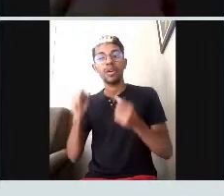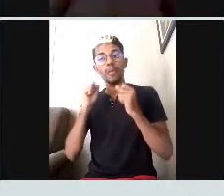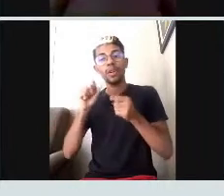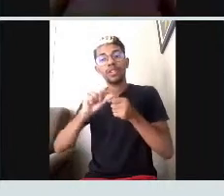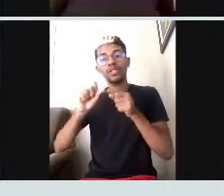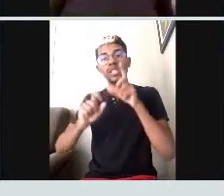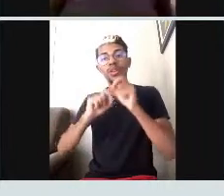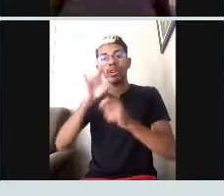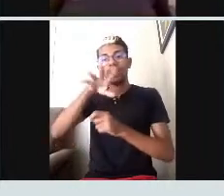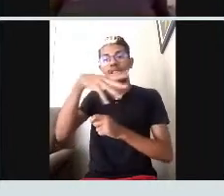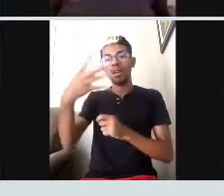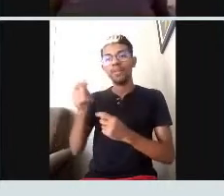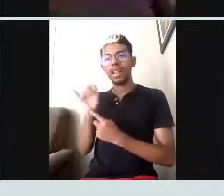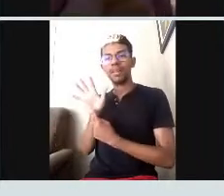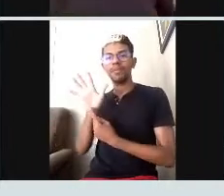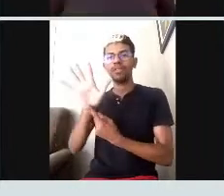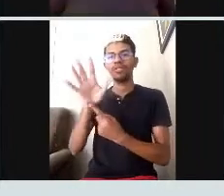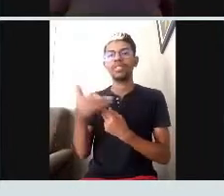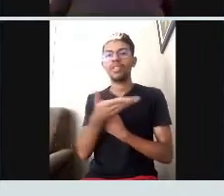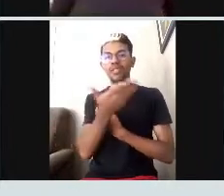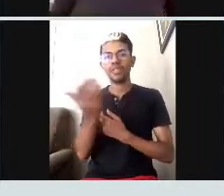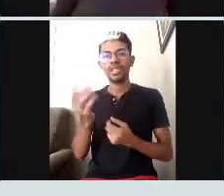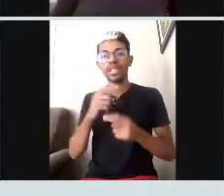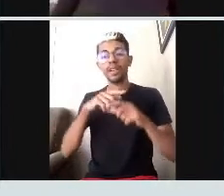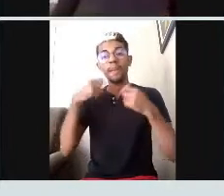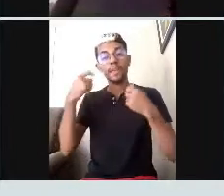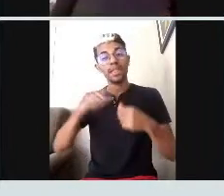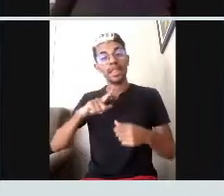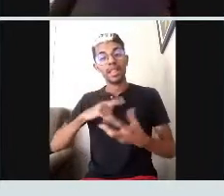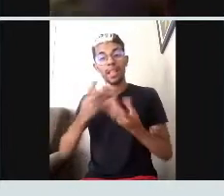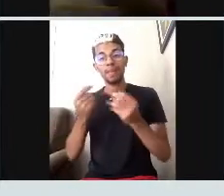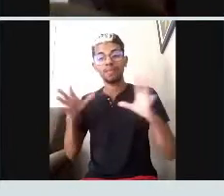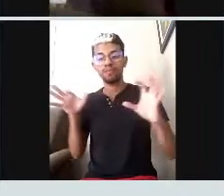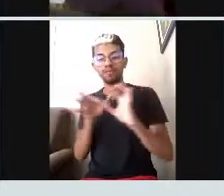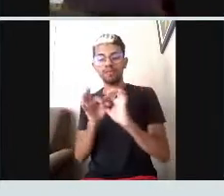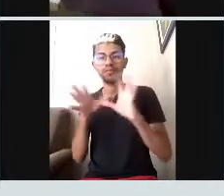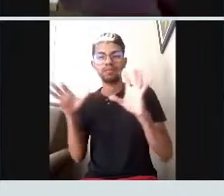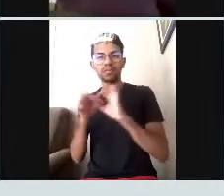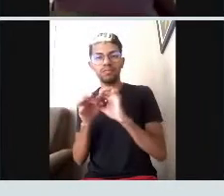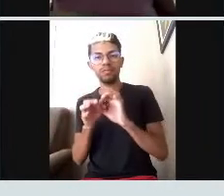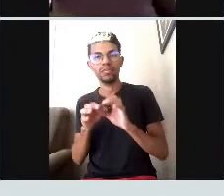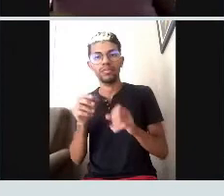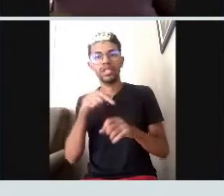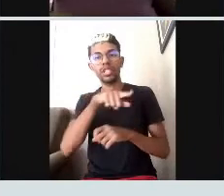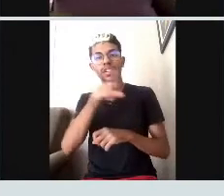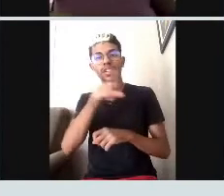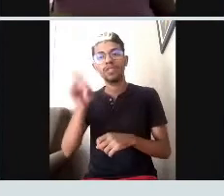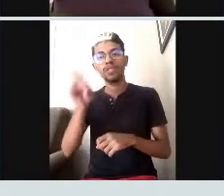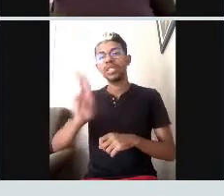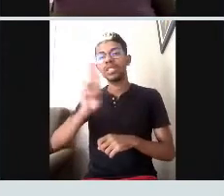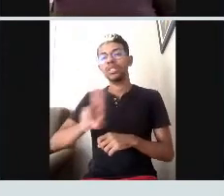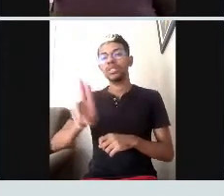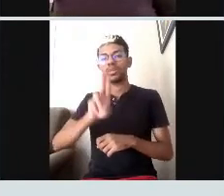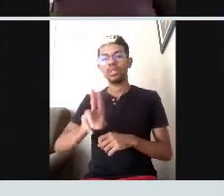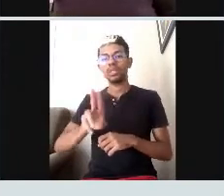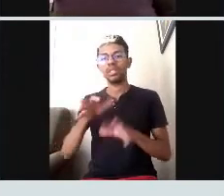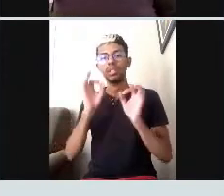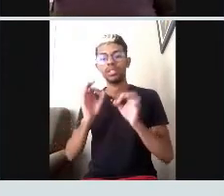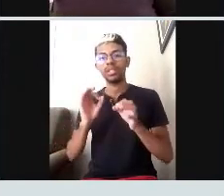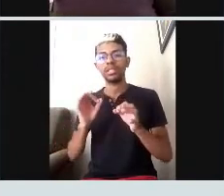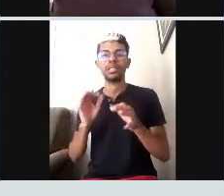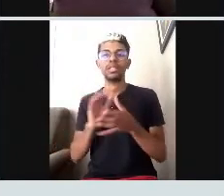não falta é conectivo, o que não falta é conectivo, e vocês utilizem, né, em